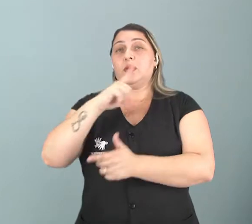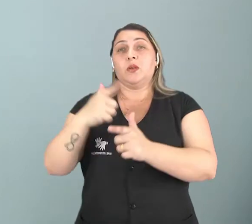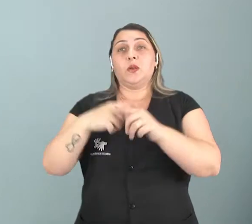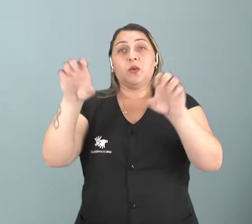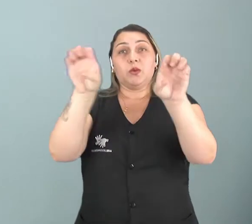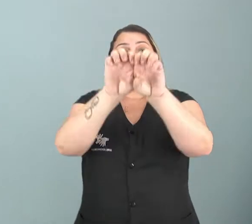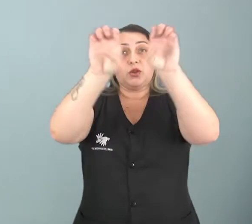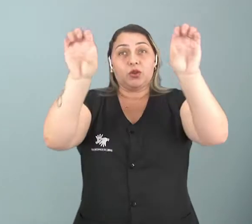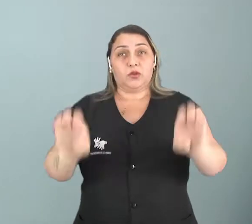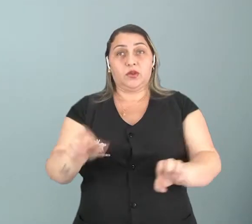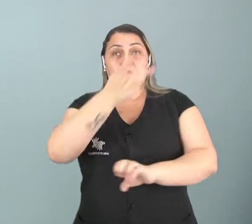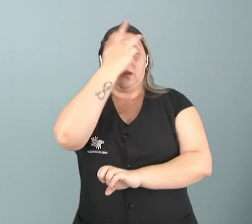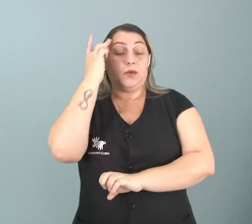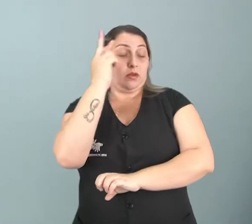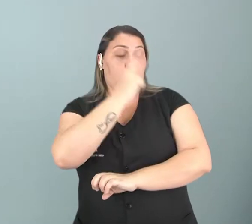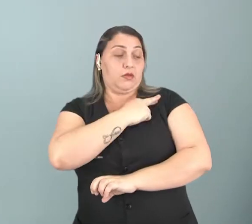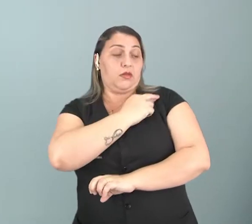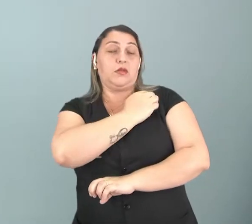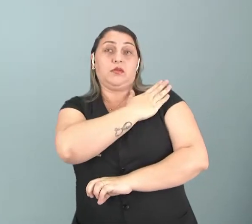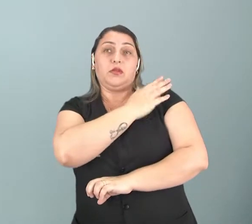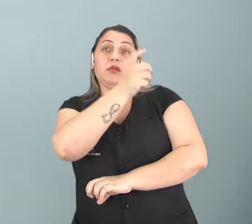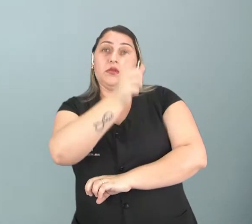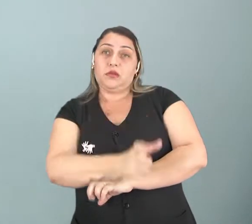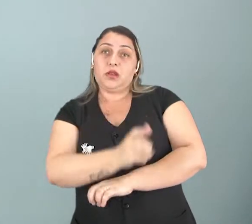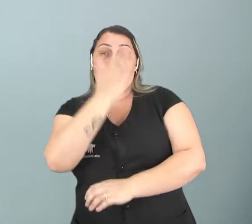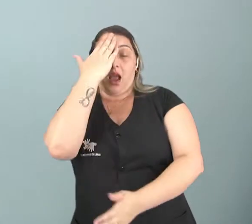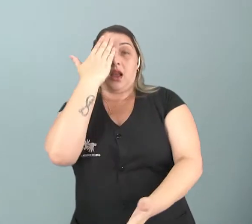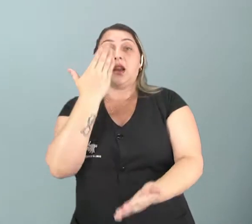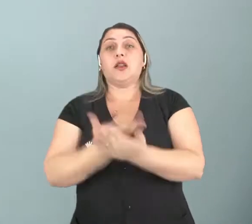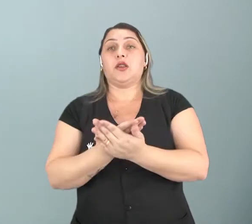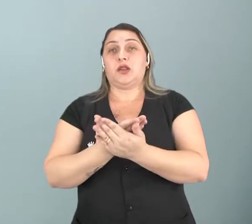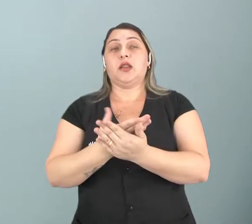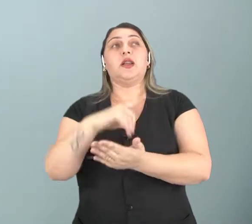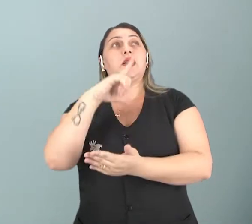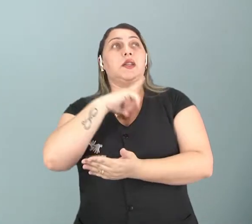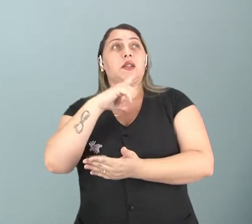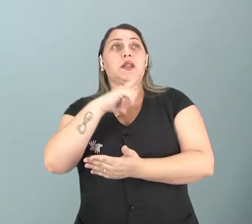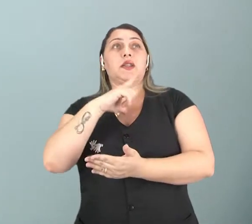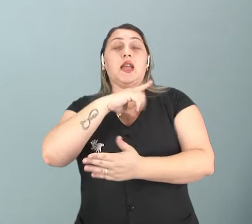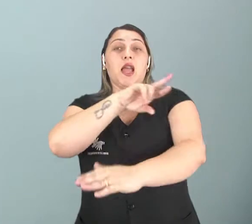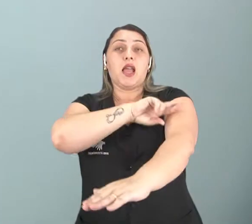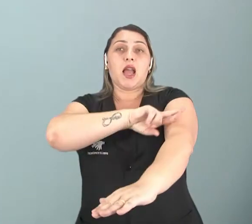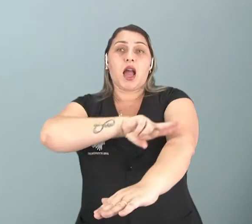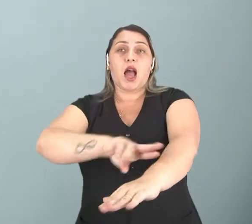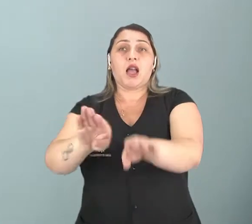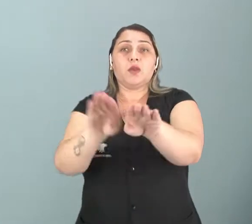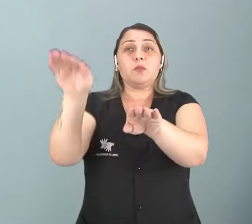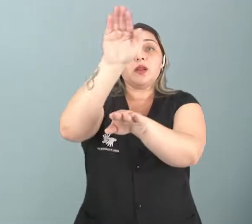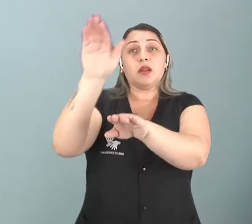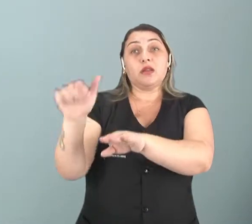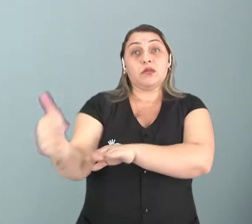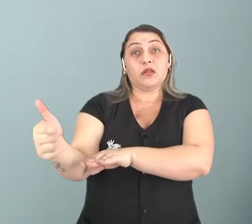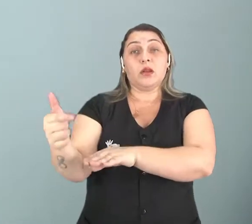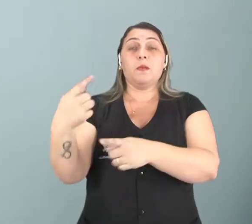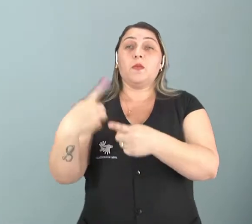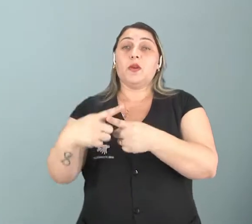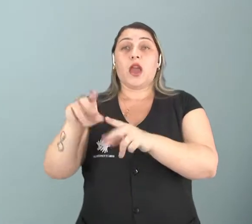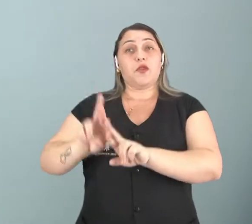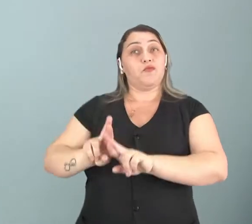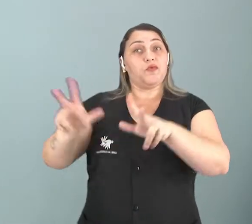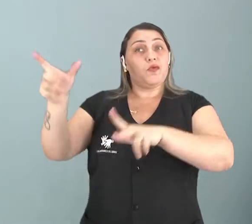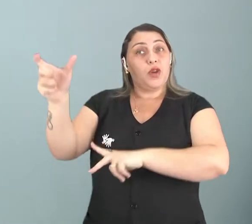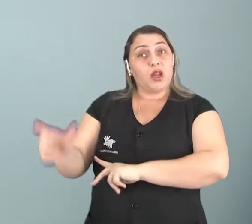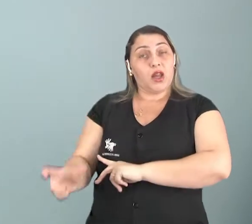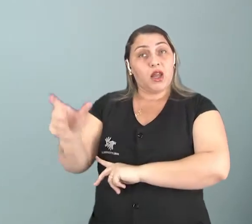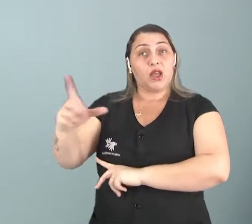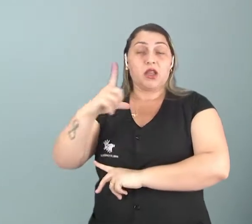estrutural. As pessoas que são racistas, elas acreditam que existem raças superiores às outras, só porque alguém é diferente, porque